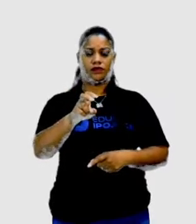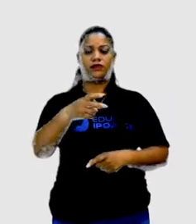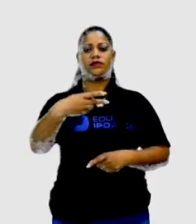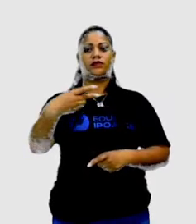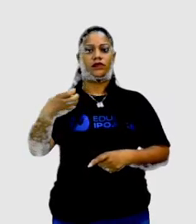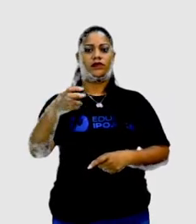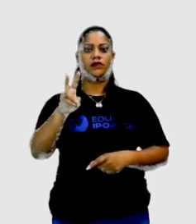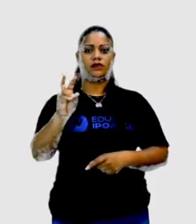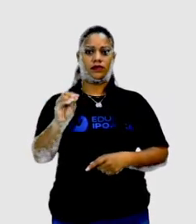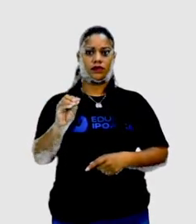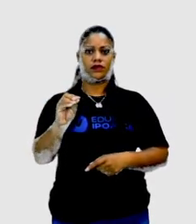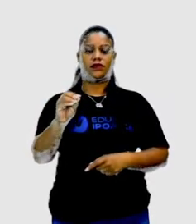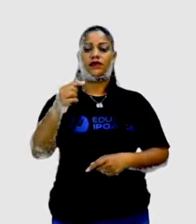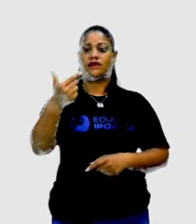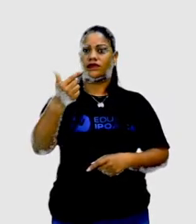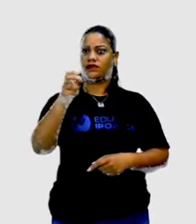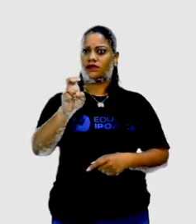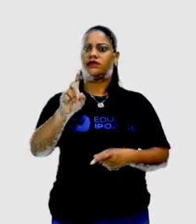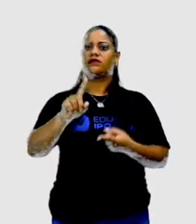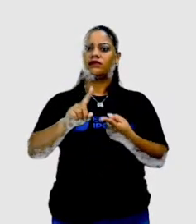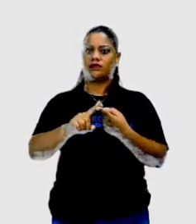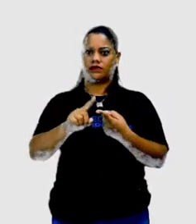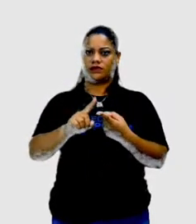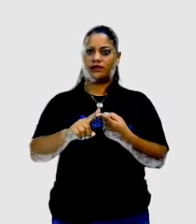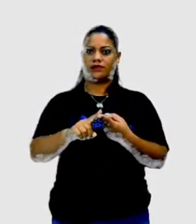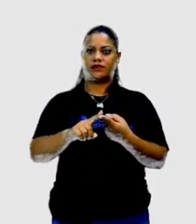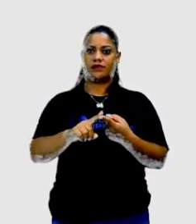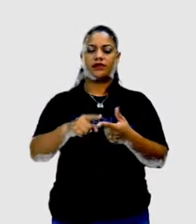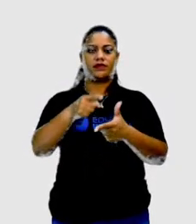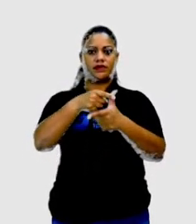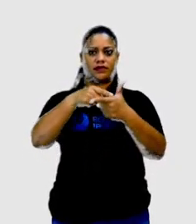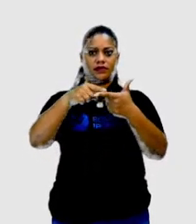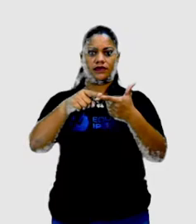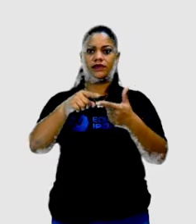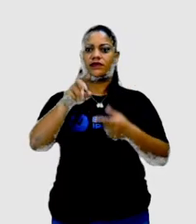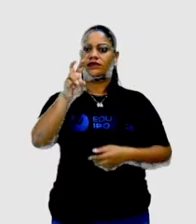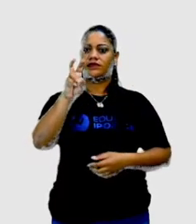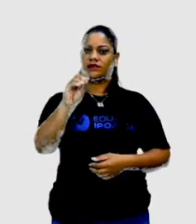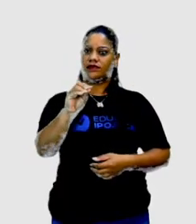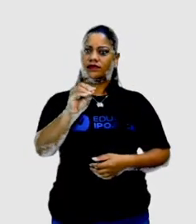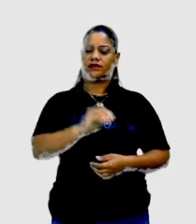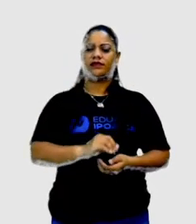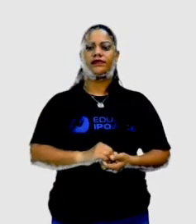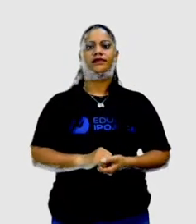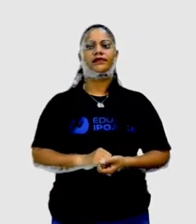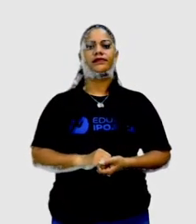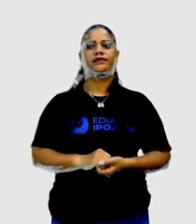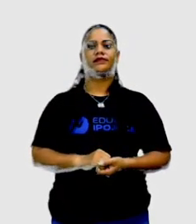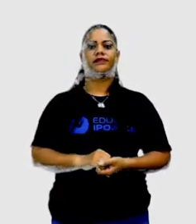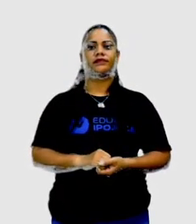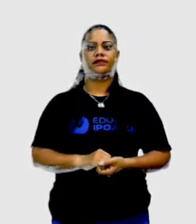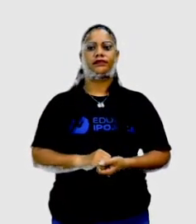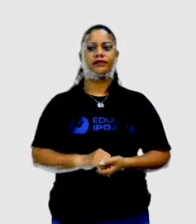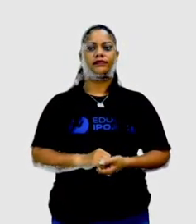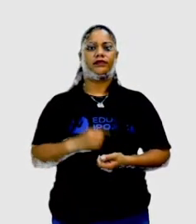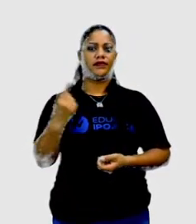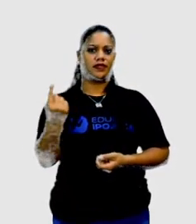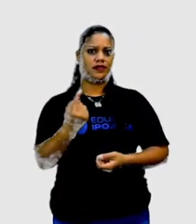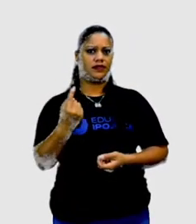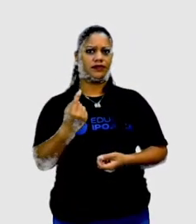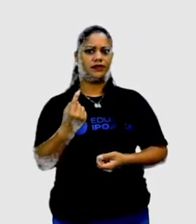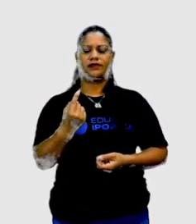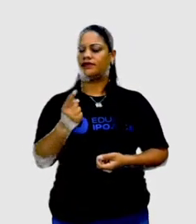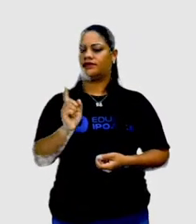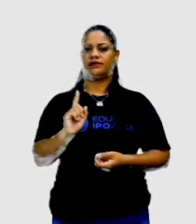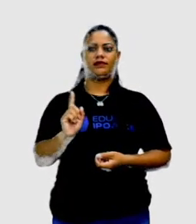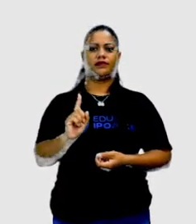25 é também divisor de 50. É a única forma? Não.